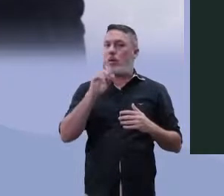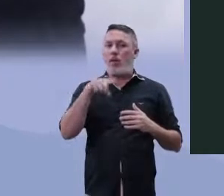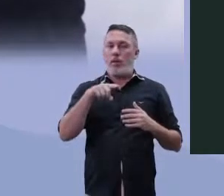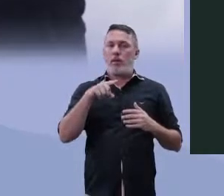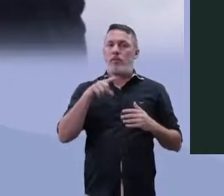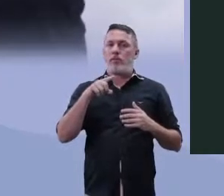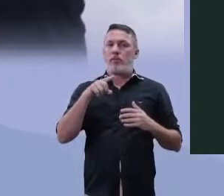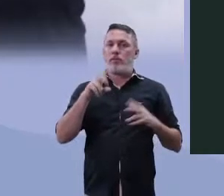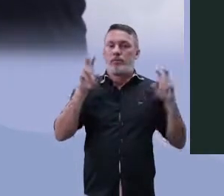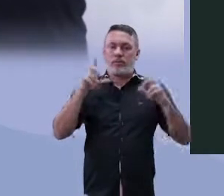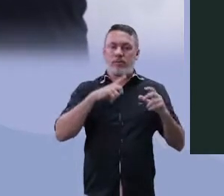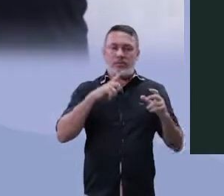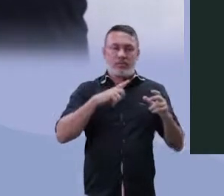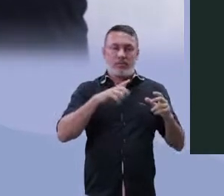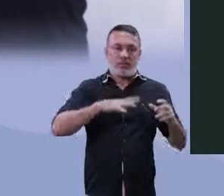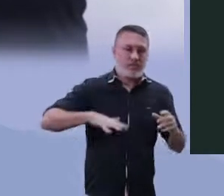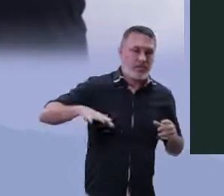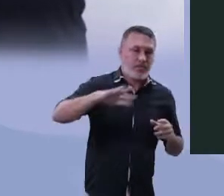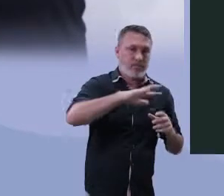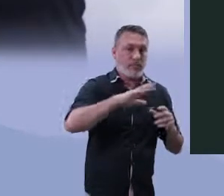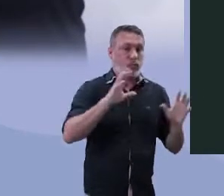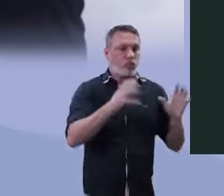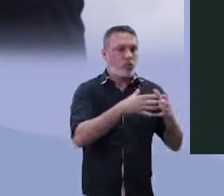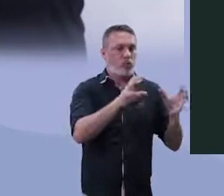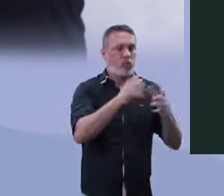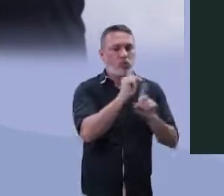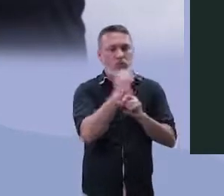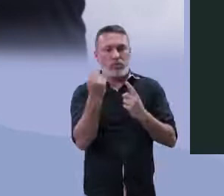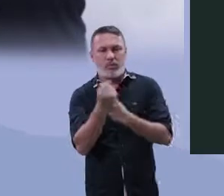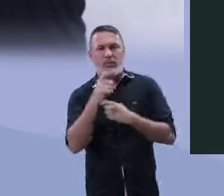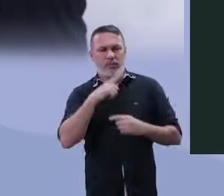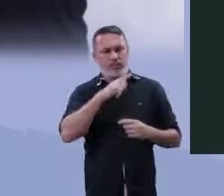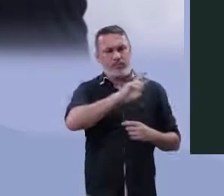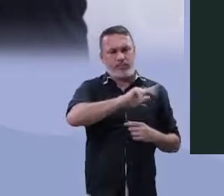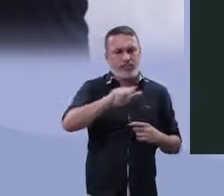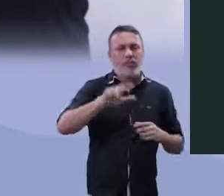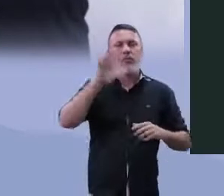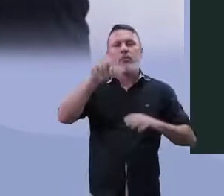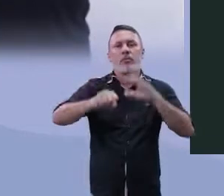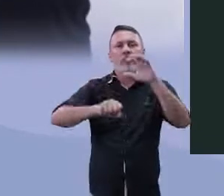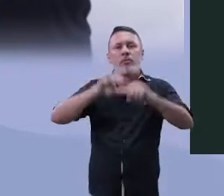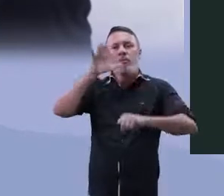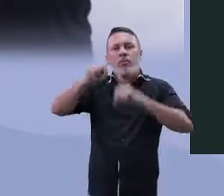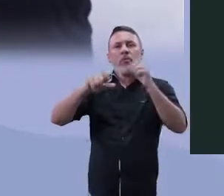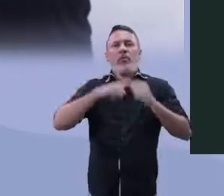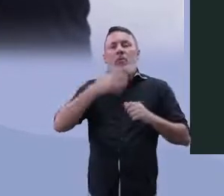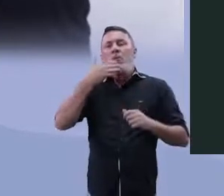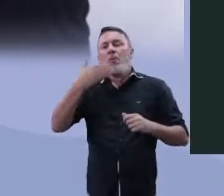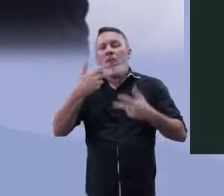espaço público, onde diferentes grupos sociais atuam, cada um buscando, evidentemente, o atendimento das